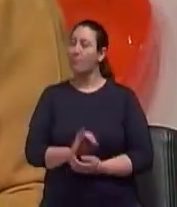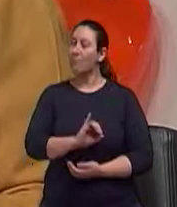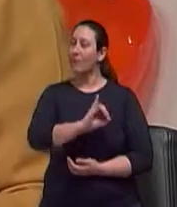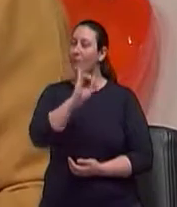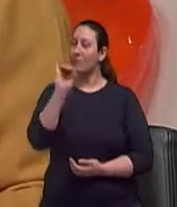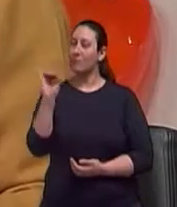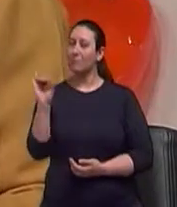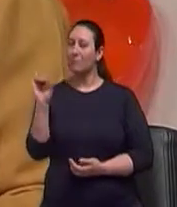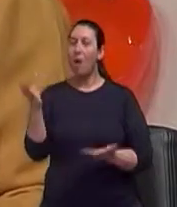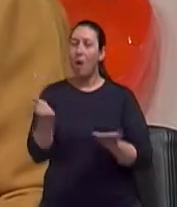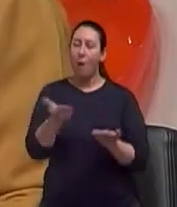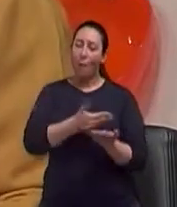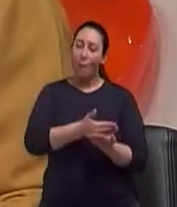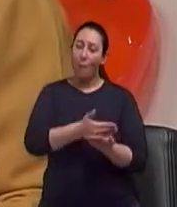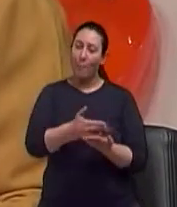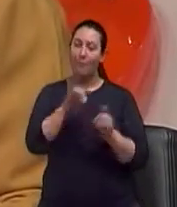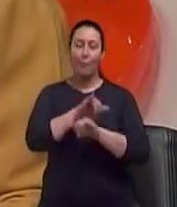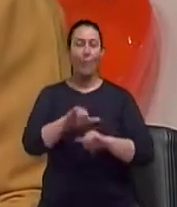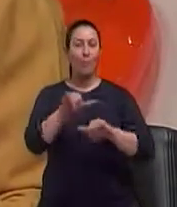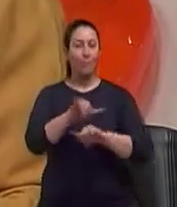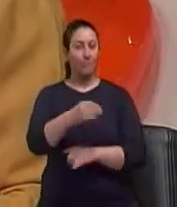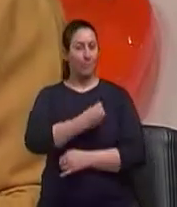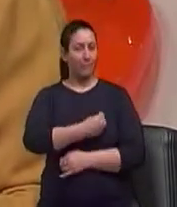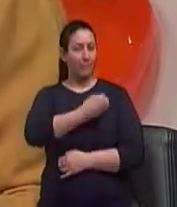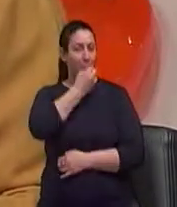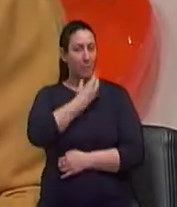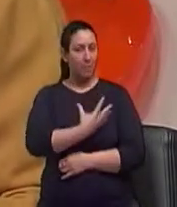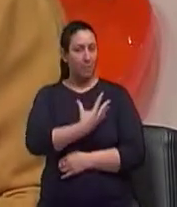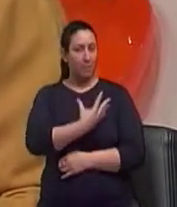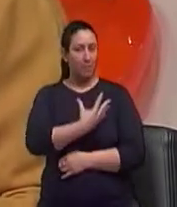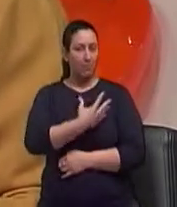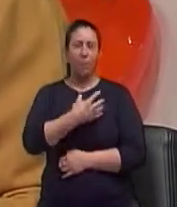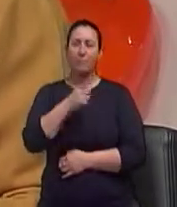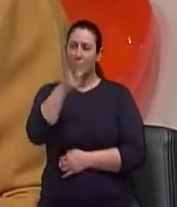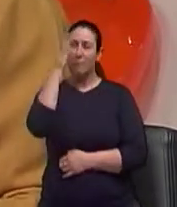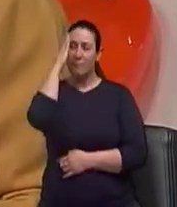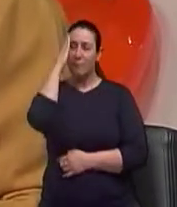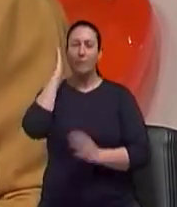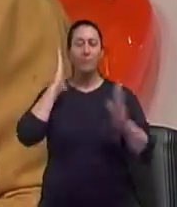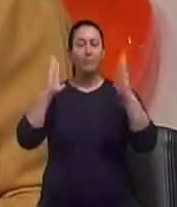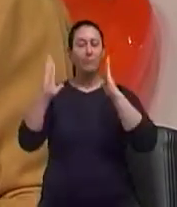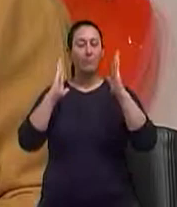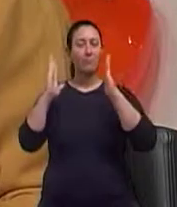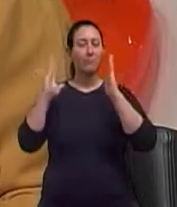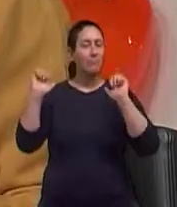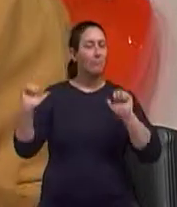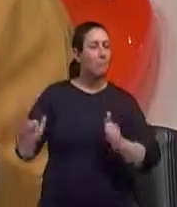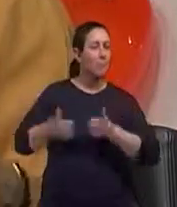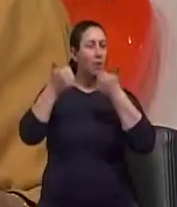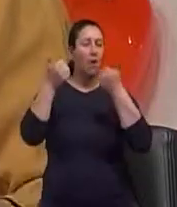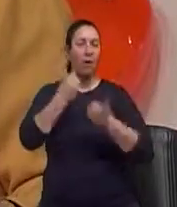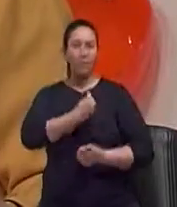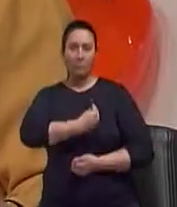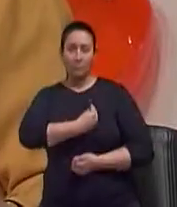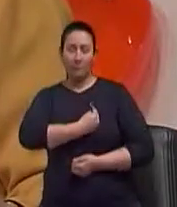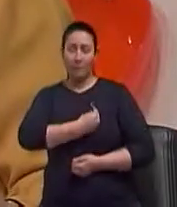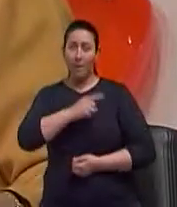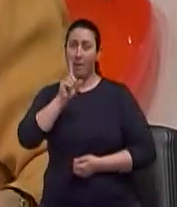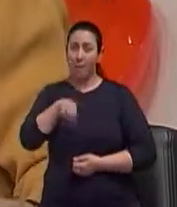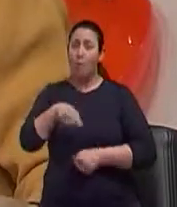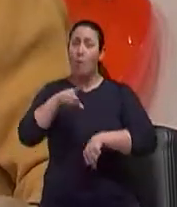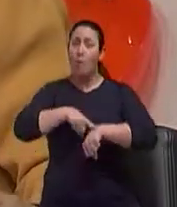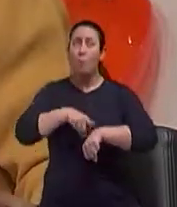Olá estamos começando o nosso viva bem a melhor fase da vida é agora o que estamos vivendo neste momento